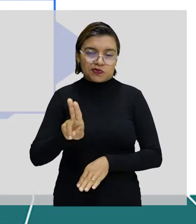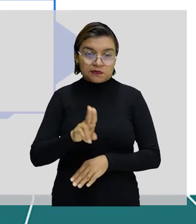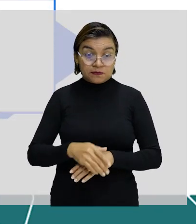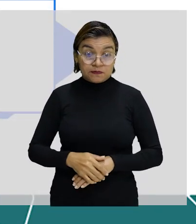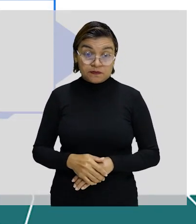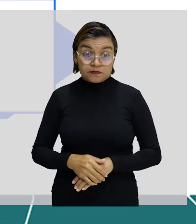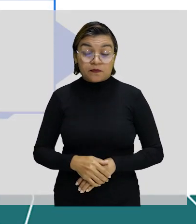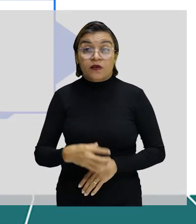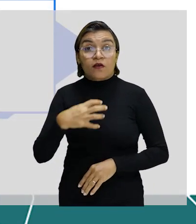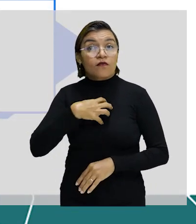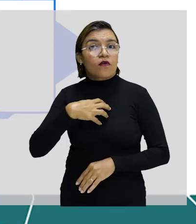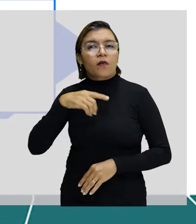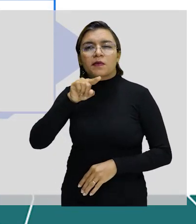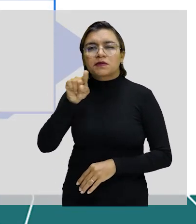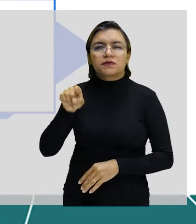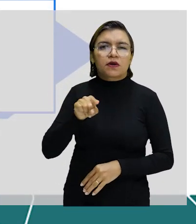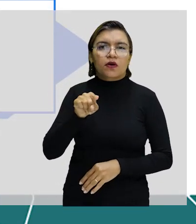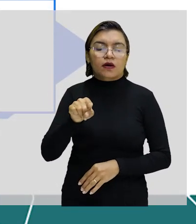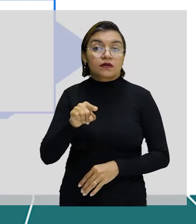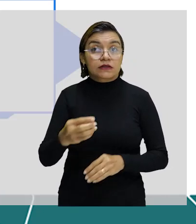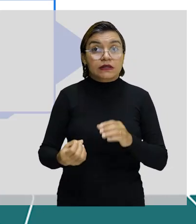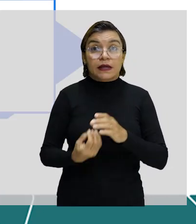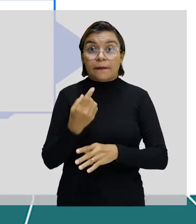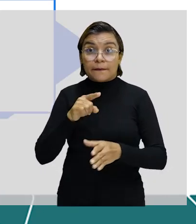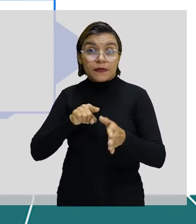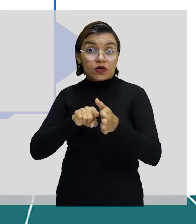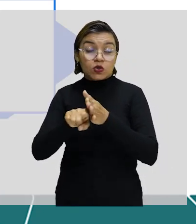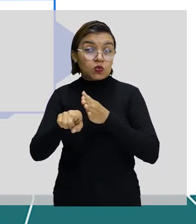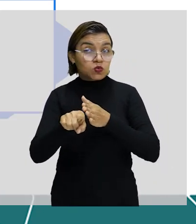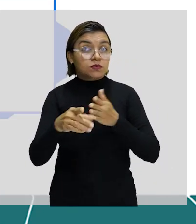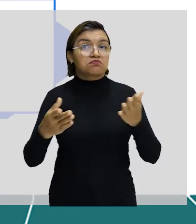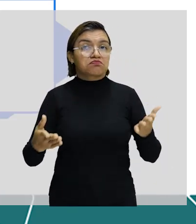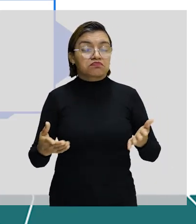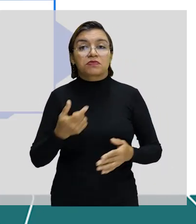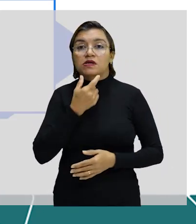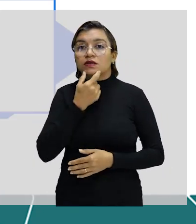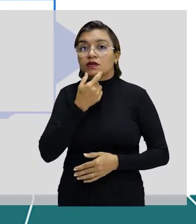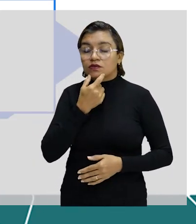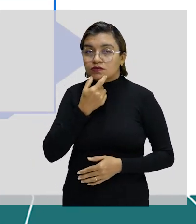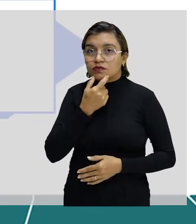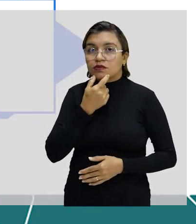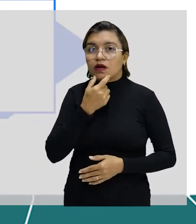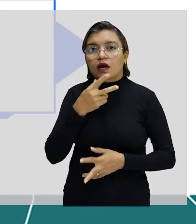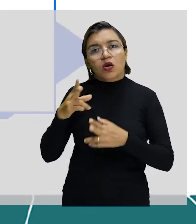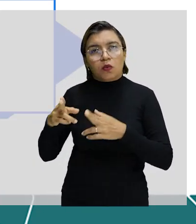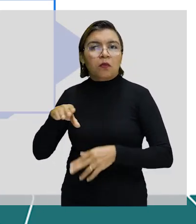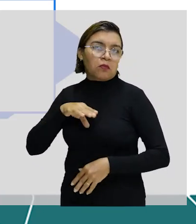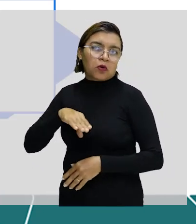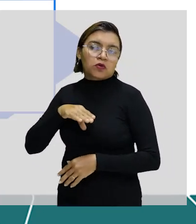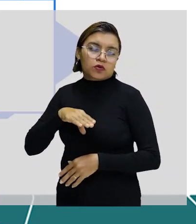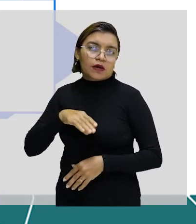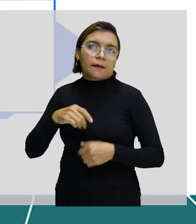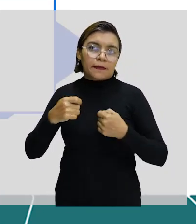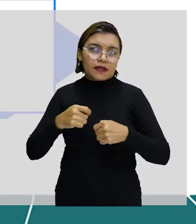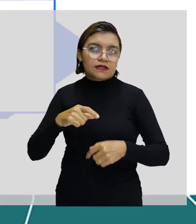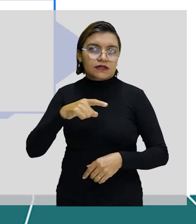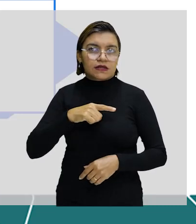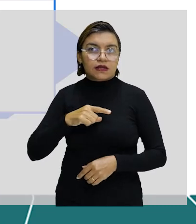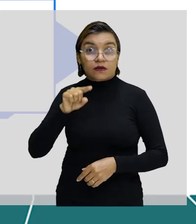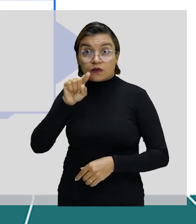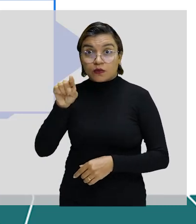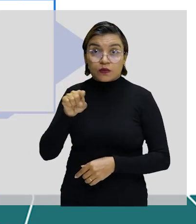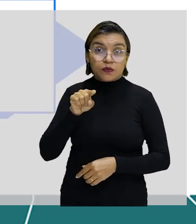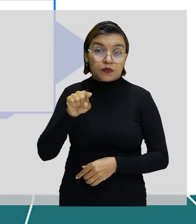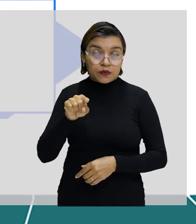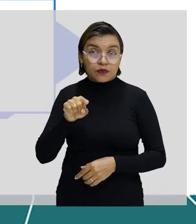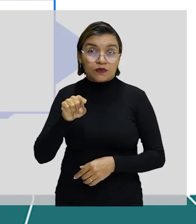Na forma interrogativa, nós vamos criar perguntas. Pergunta em inglês segue o mesmo princípio do português, tem que ter no final um ponto